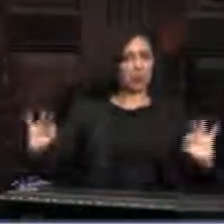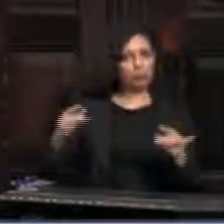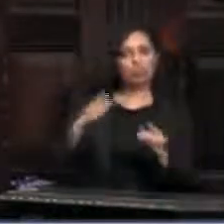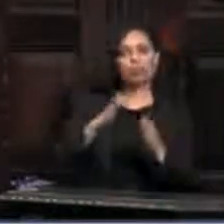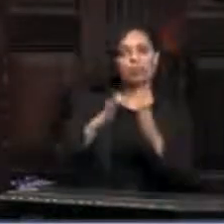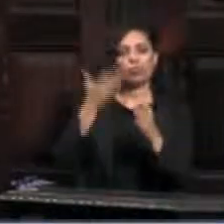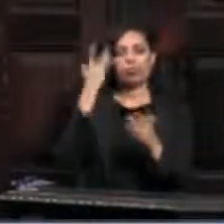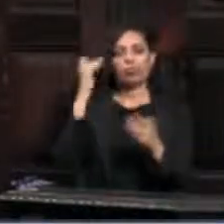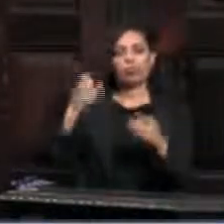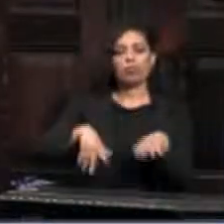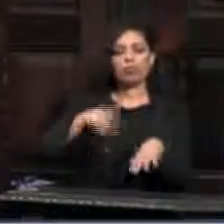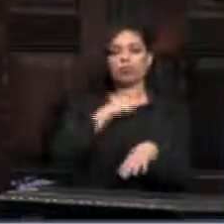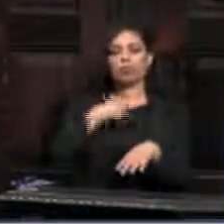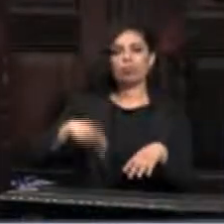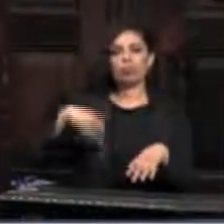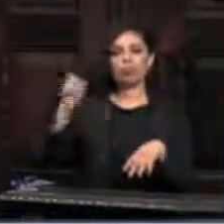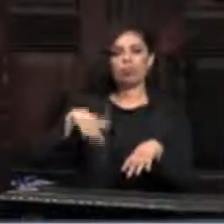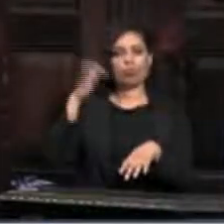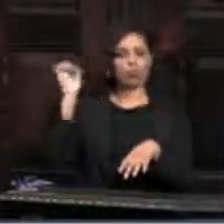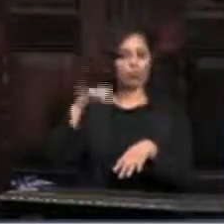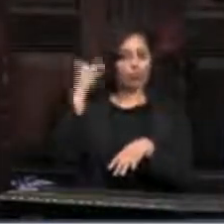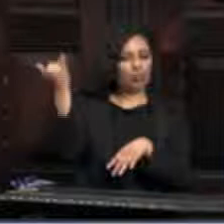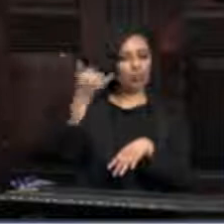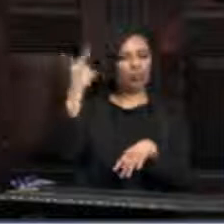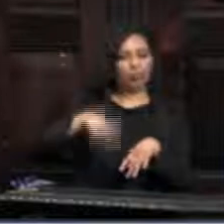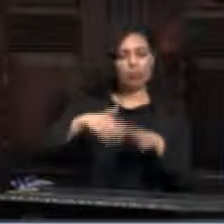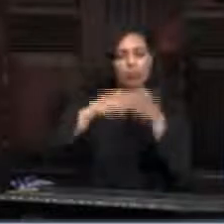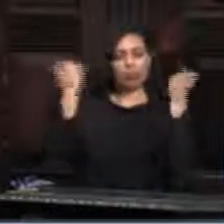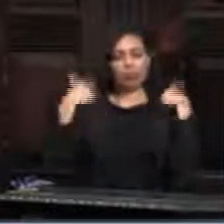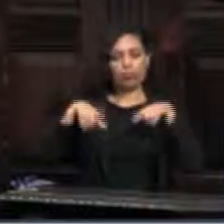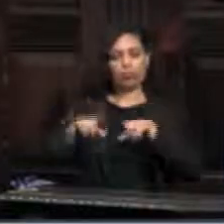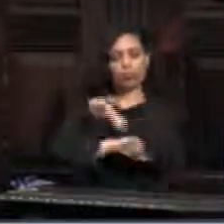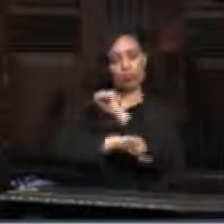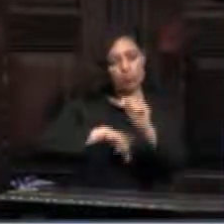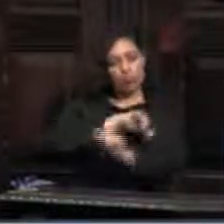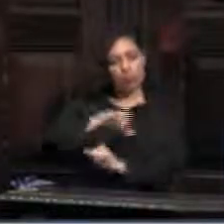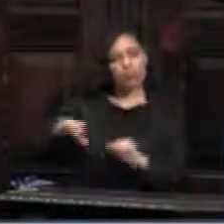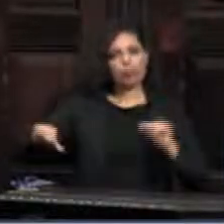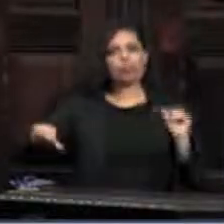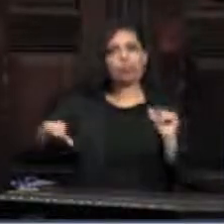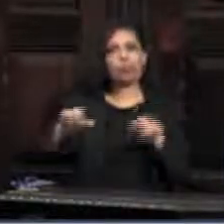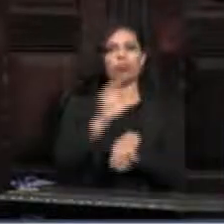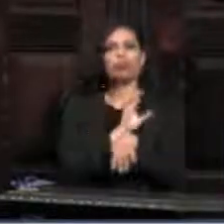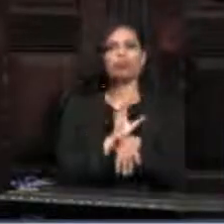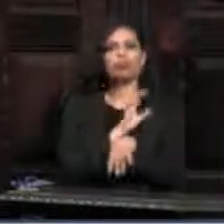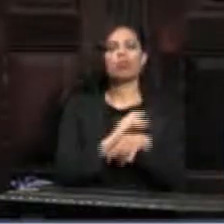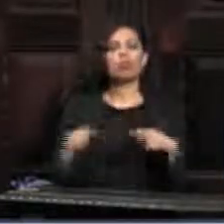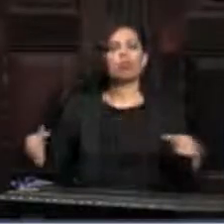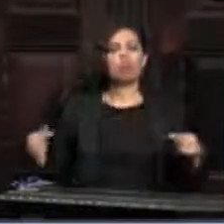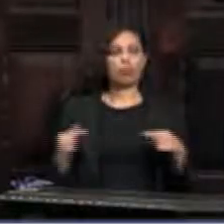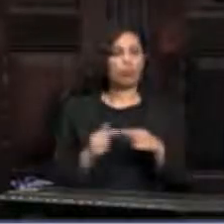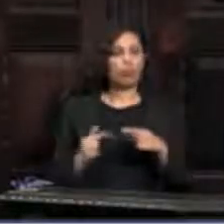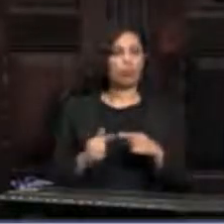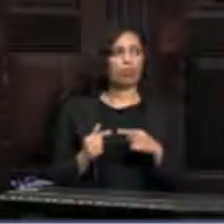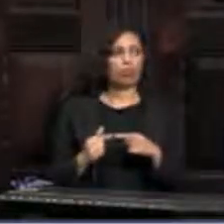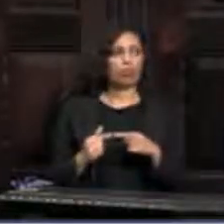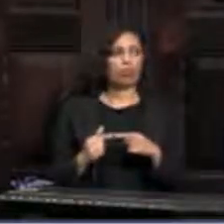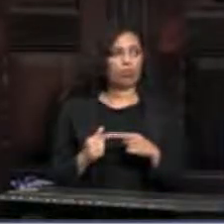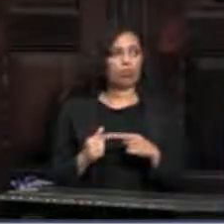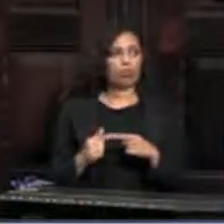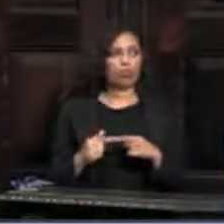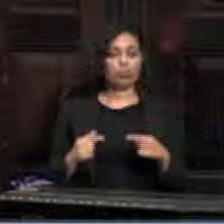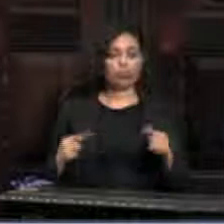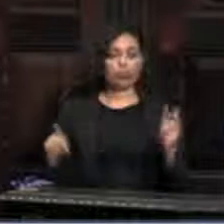presidente, acho que está na hora do Parlamento Fluminense baixar essa institucionalização, seguir em linha com a própria